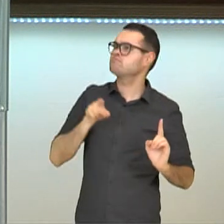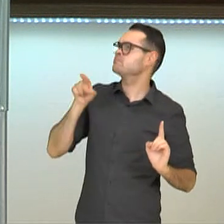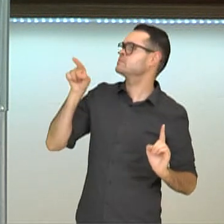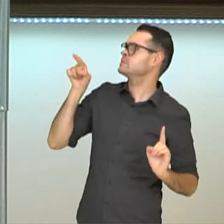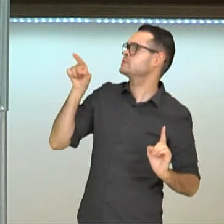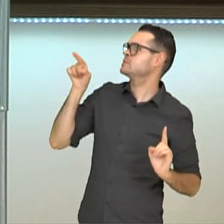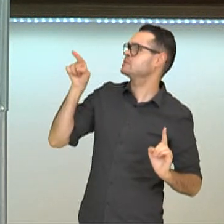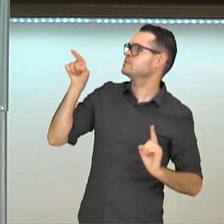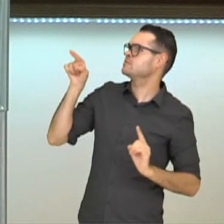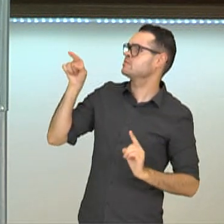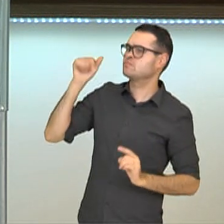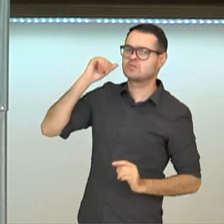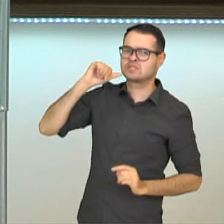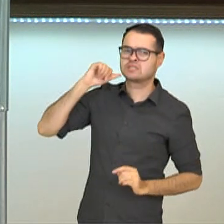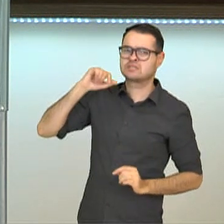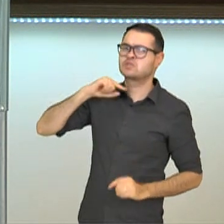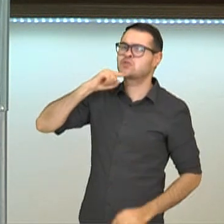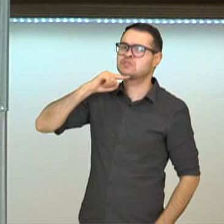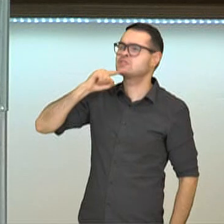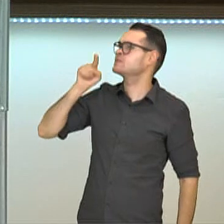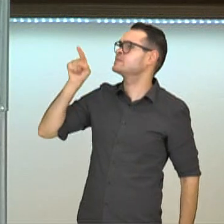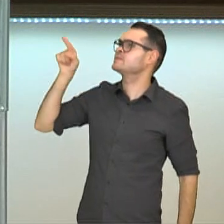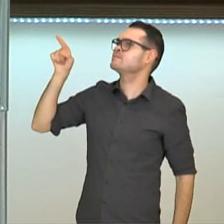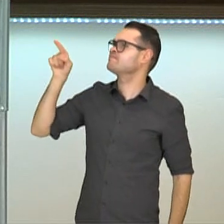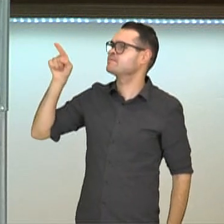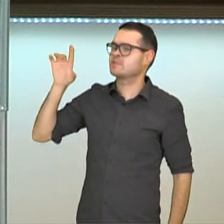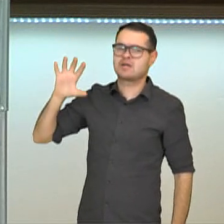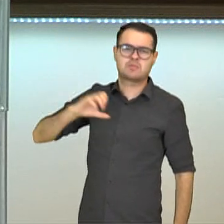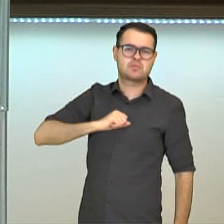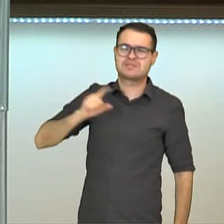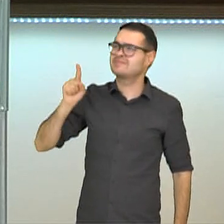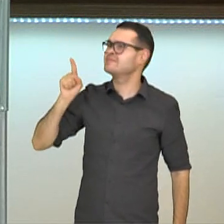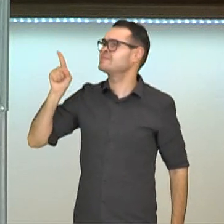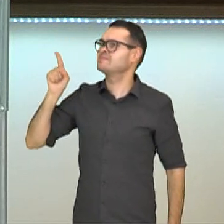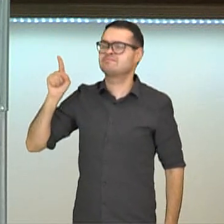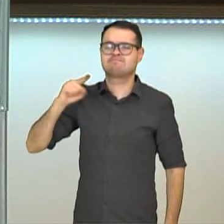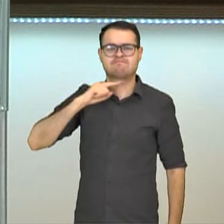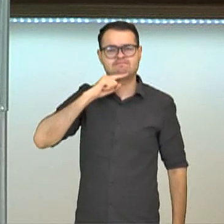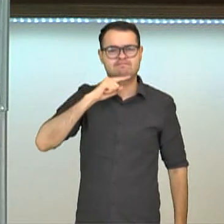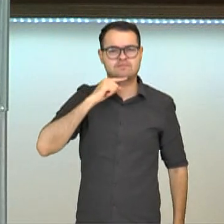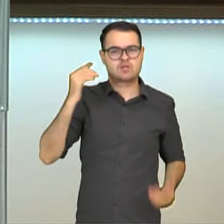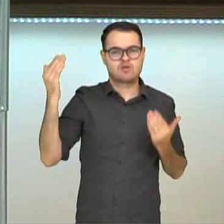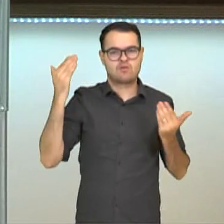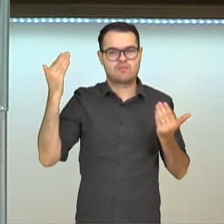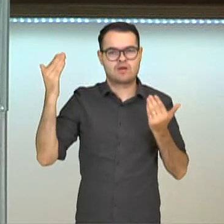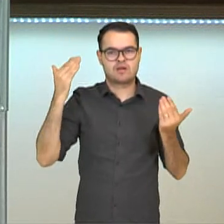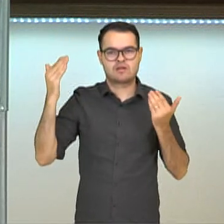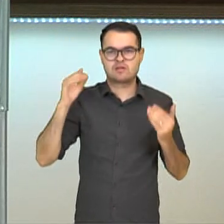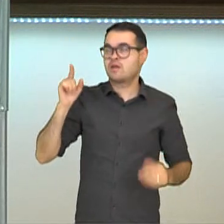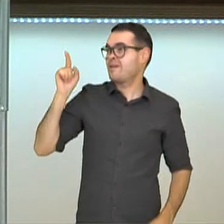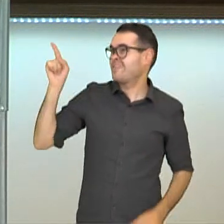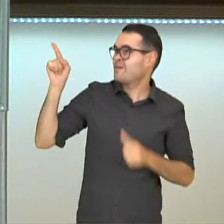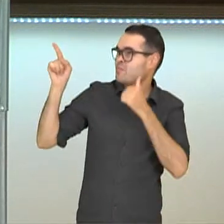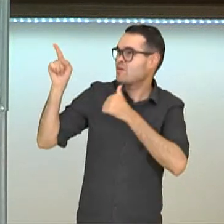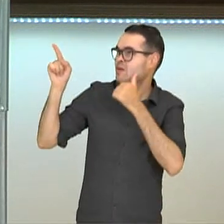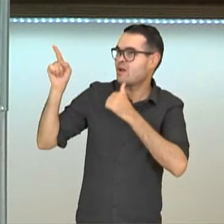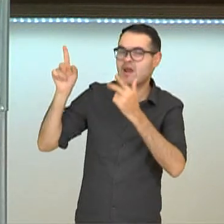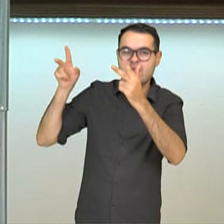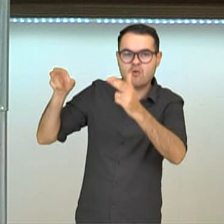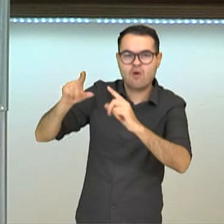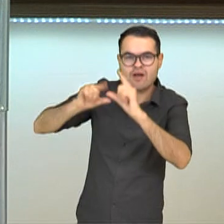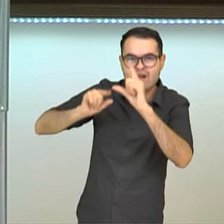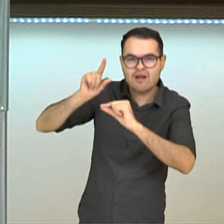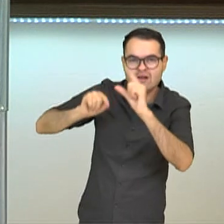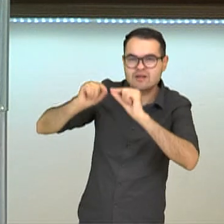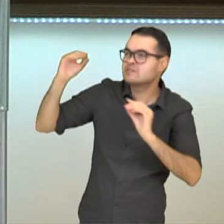que é impossível conseguir o amor dessa mulher. Porque quando você compara uma mulher com uma estrela e diz que ela é alta, que o beijo